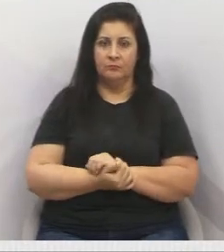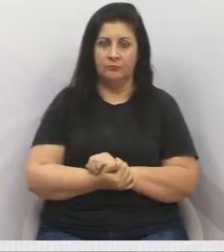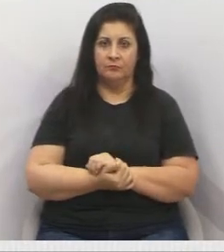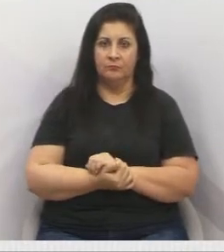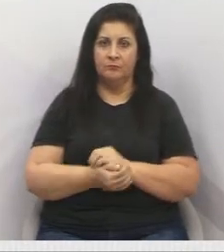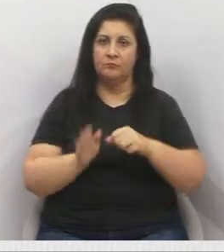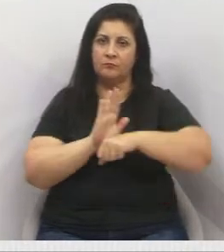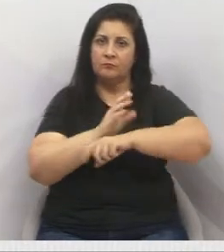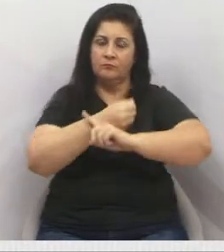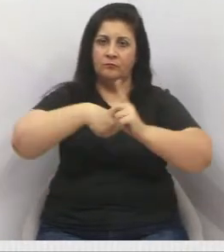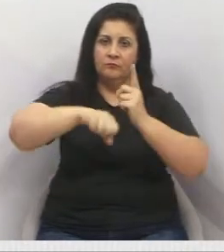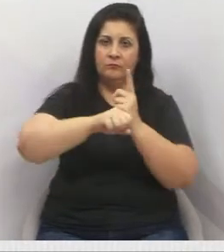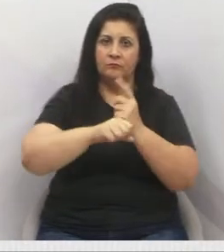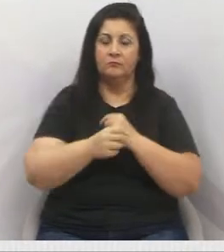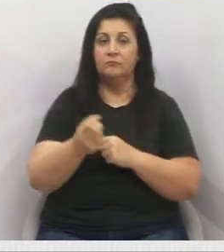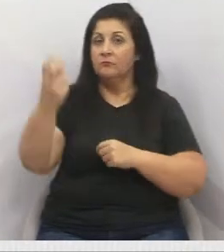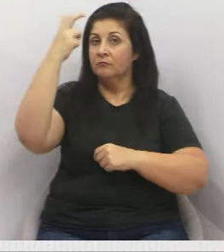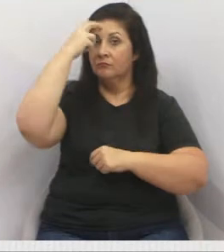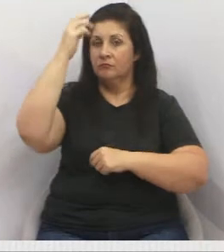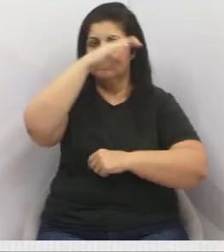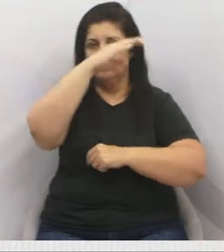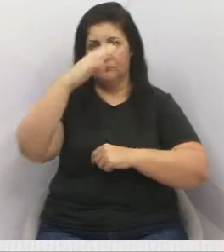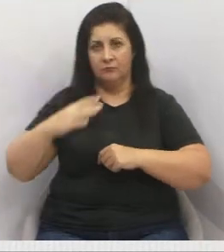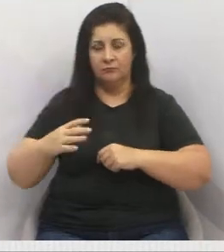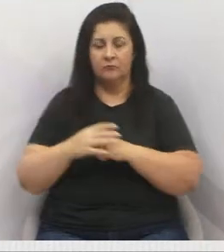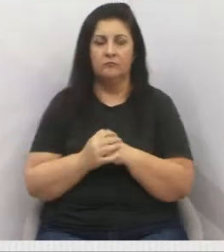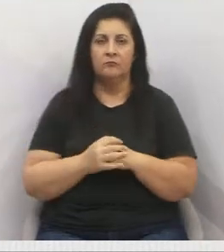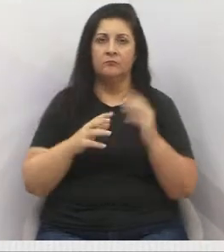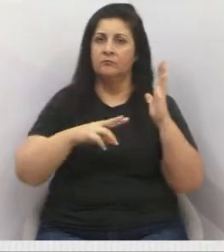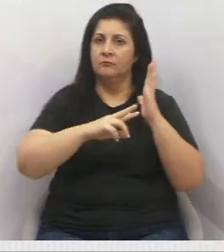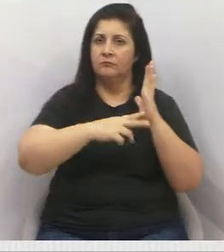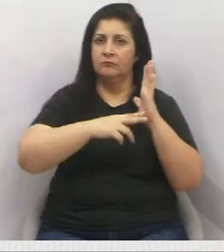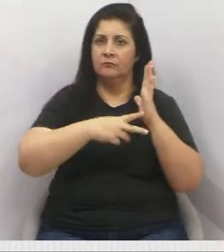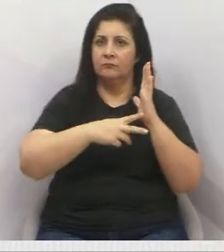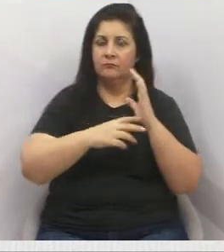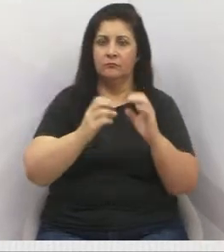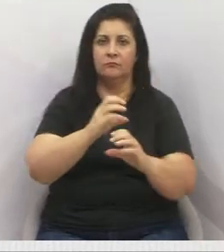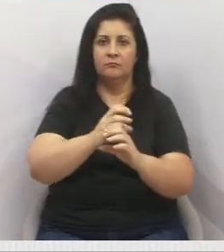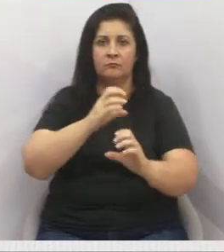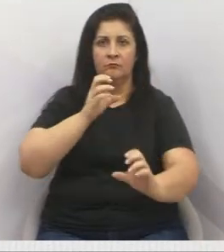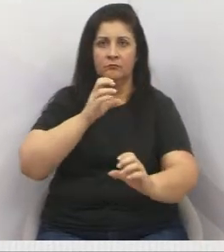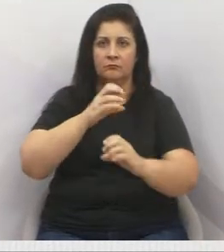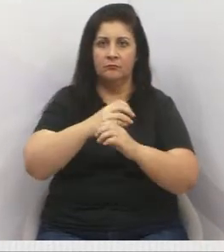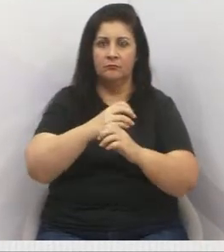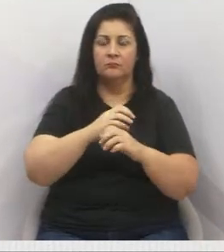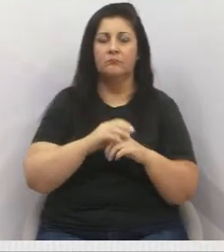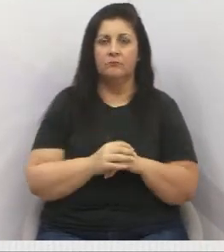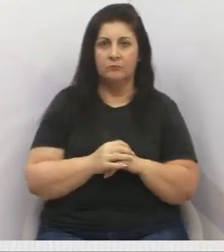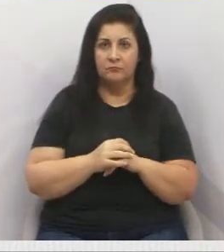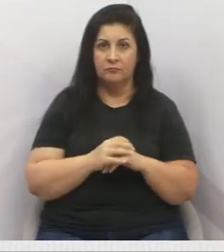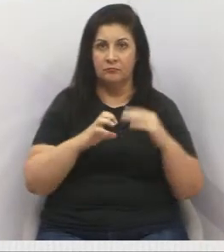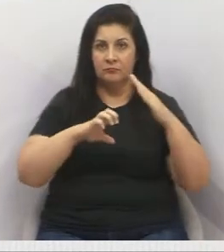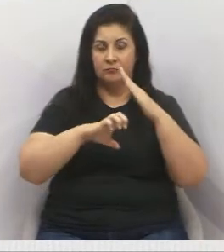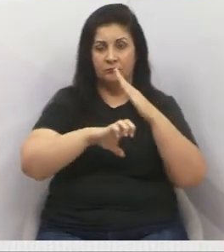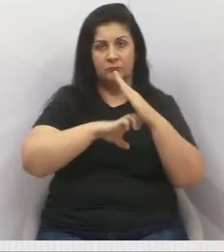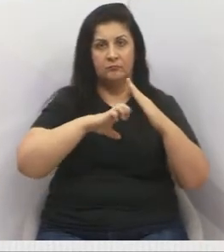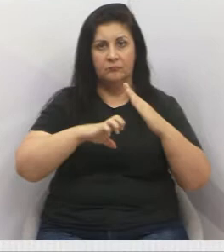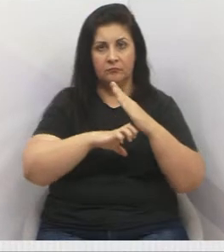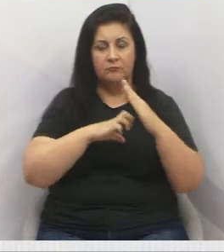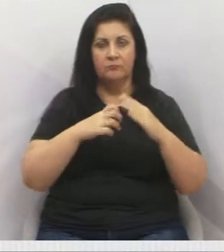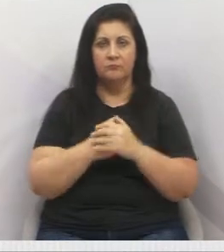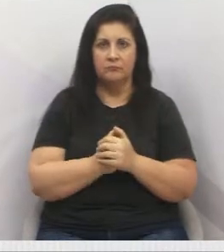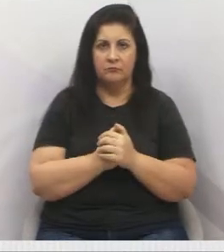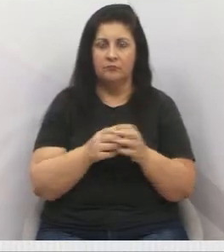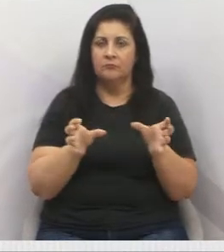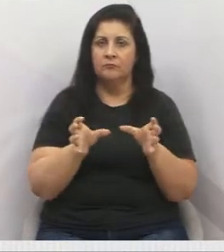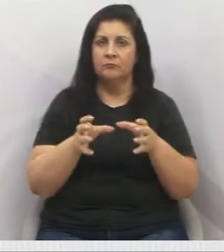Movimentos populares, Cultura no Morro, entidades de classe, Sindicato dos Engenheiros do Estado de São Paulo, empresas ou entidades profissionais,